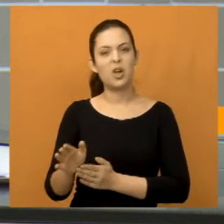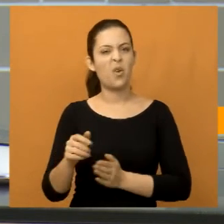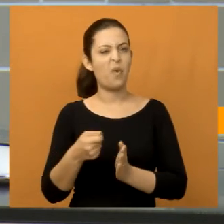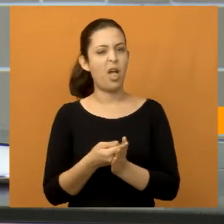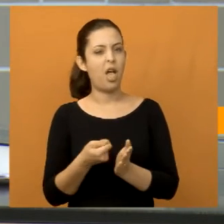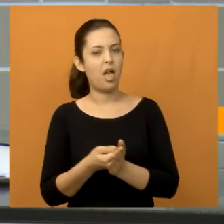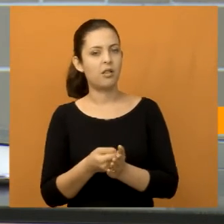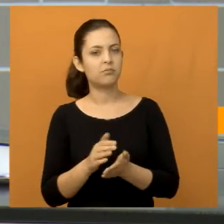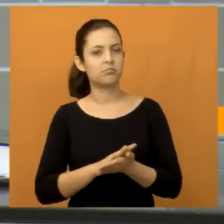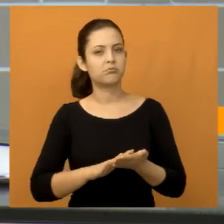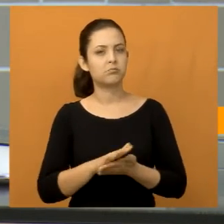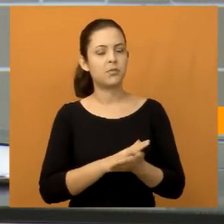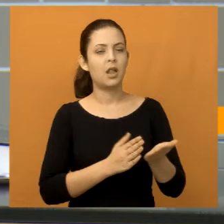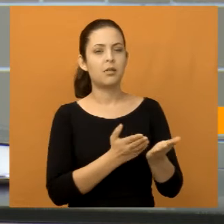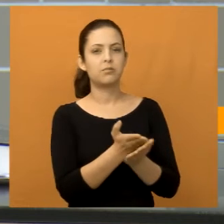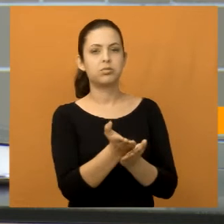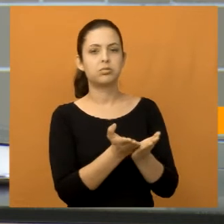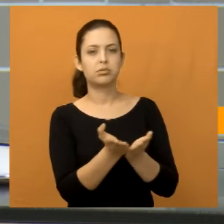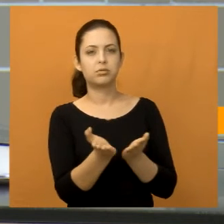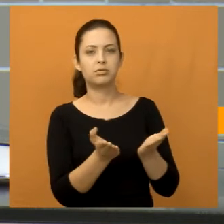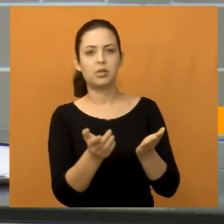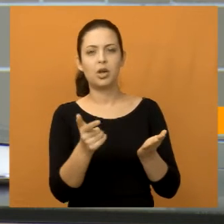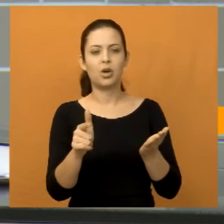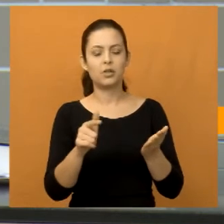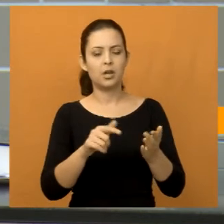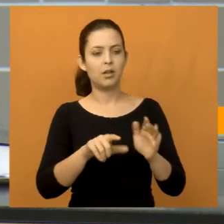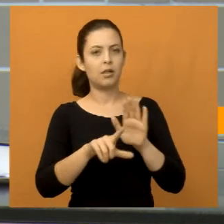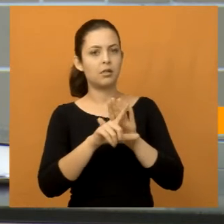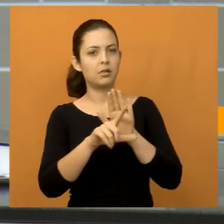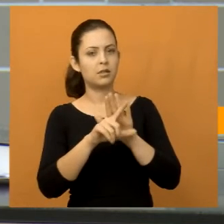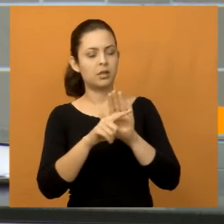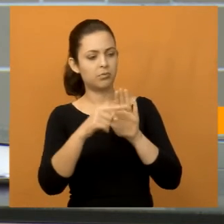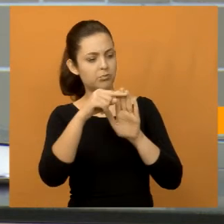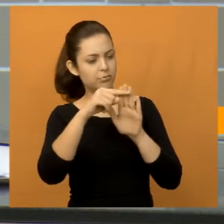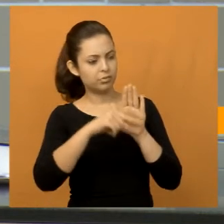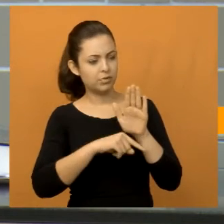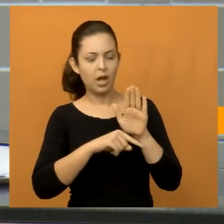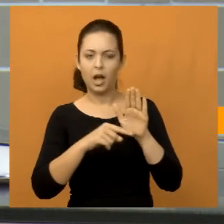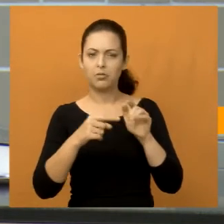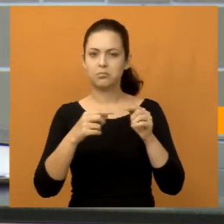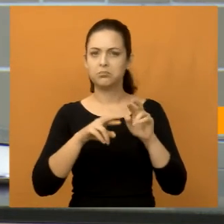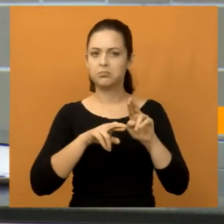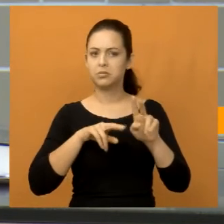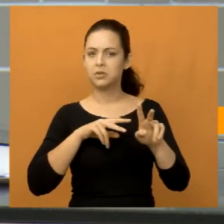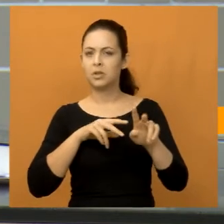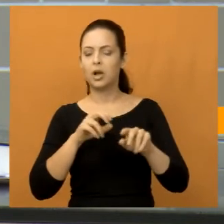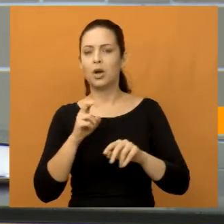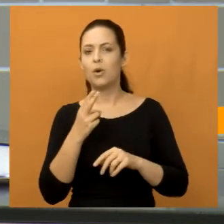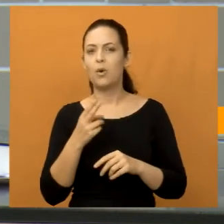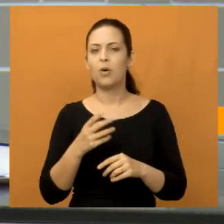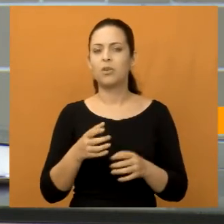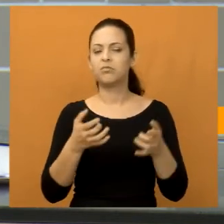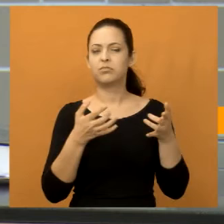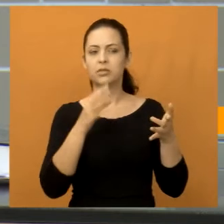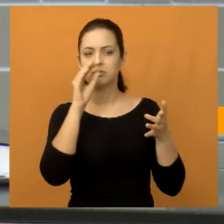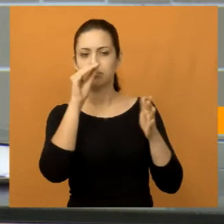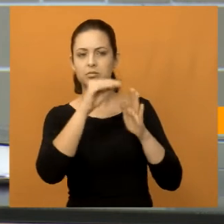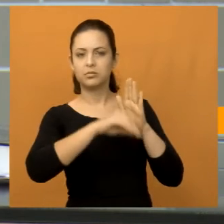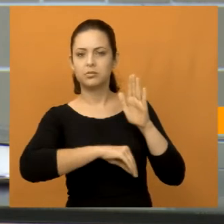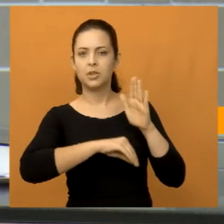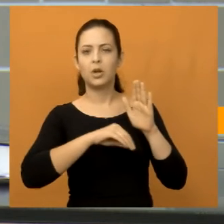inexigir licitação fora das hipóteses previstas em lei, ou deixar de observar as